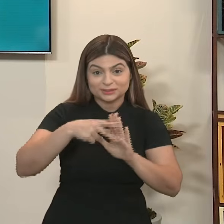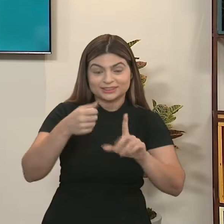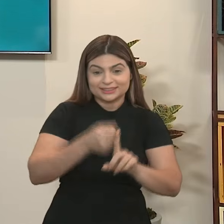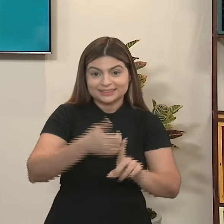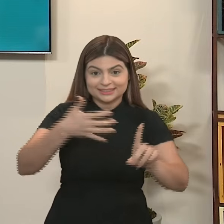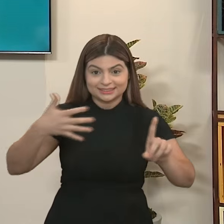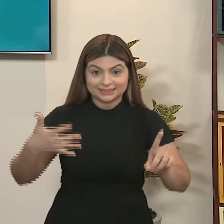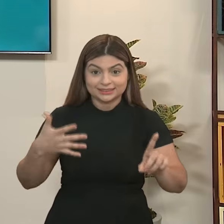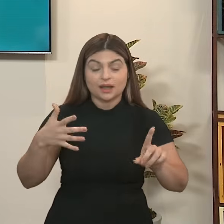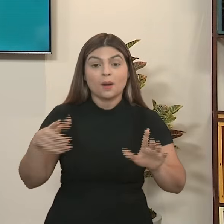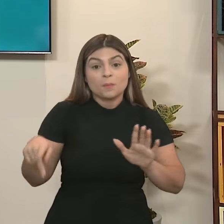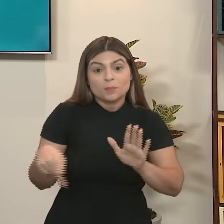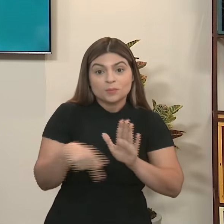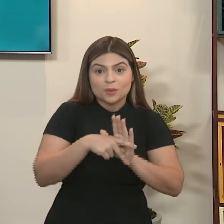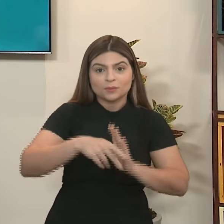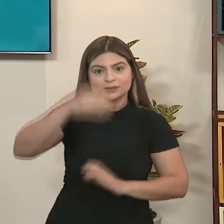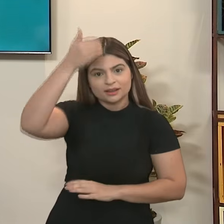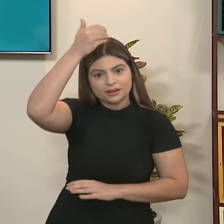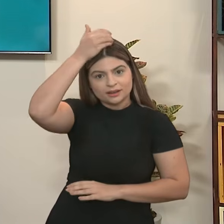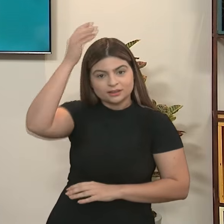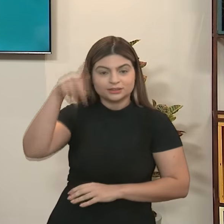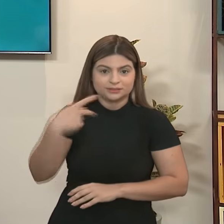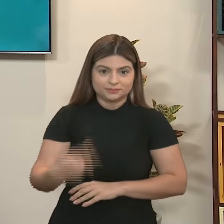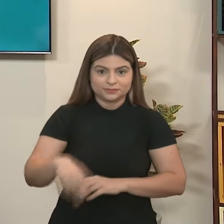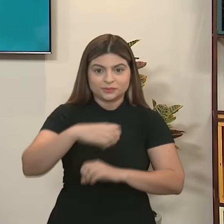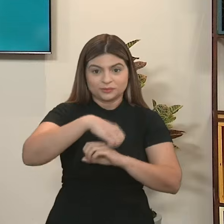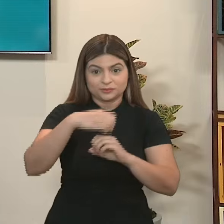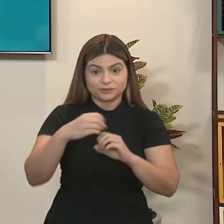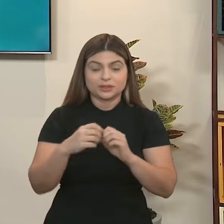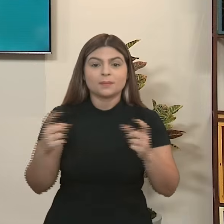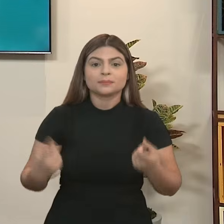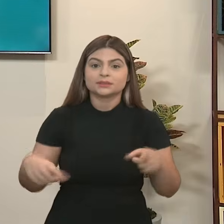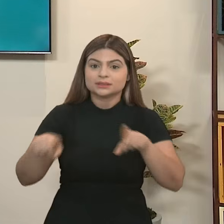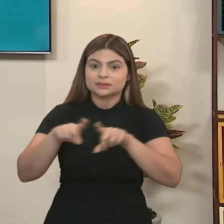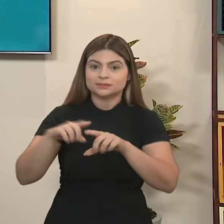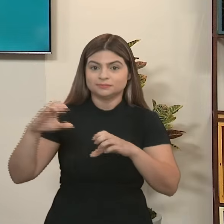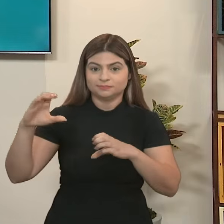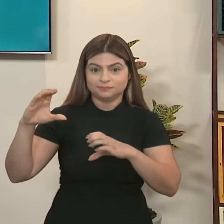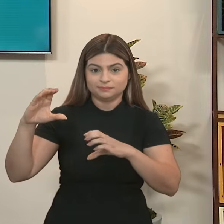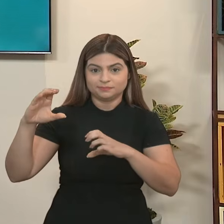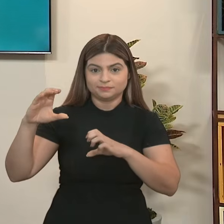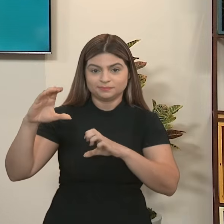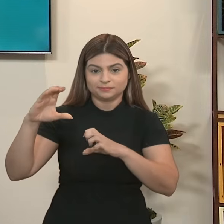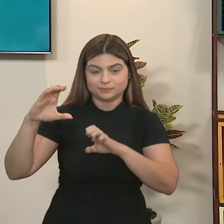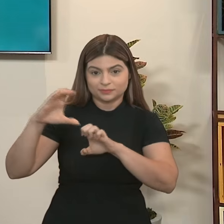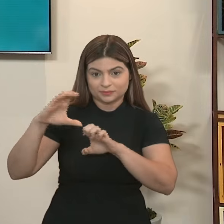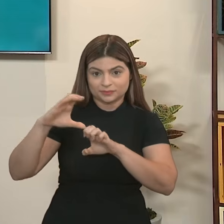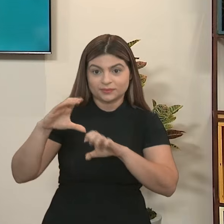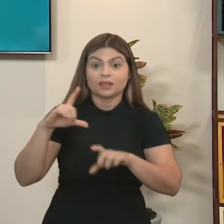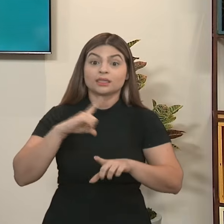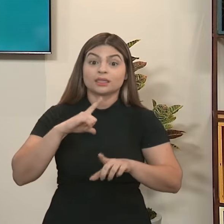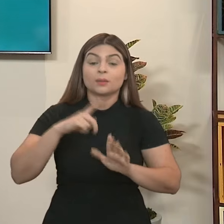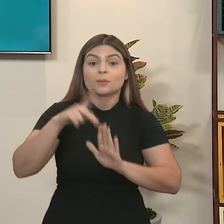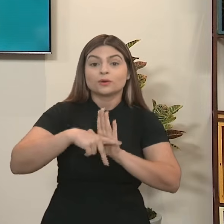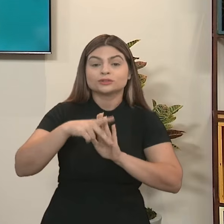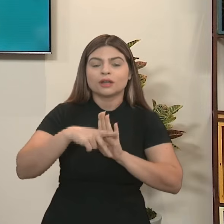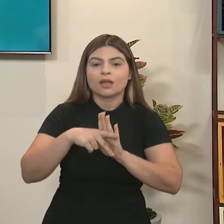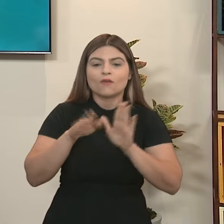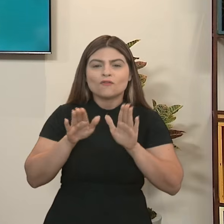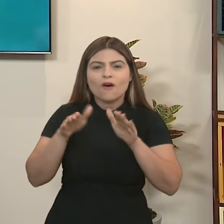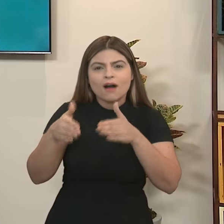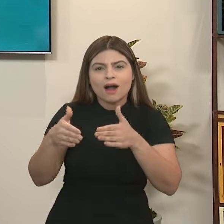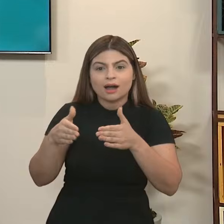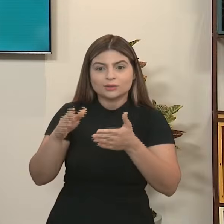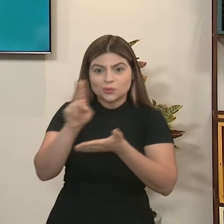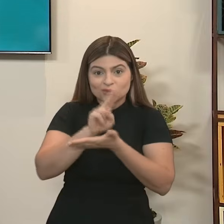do Departamento de Educação Infantil do CEPAI-UFG, que vai promover ações além dos muros da universidade, lá na cidade